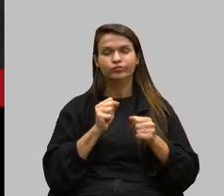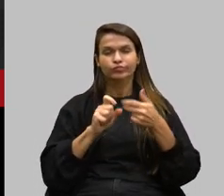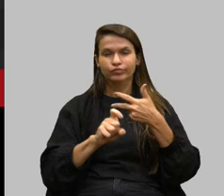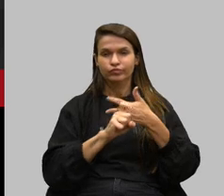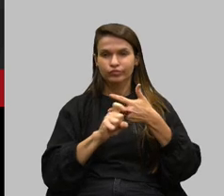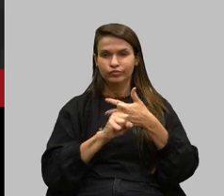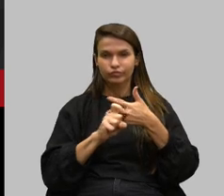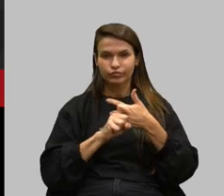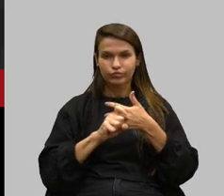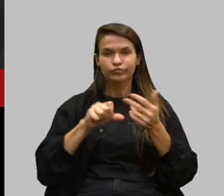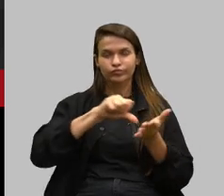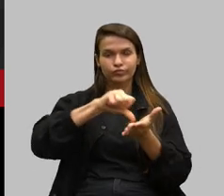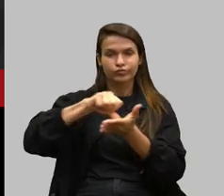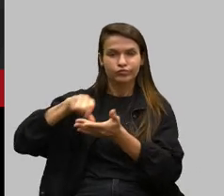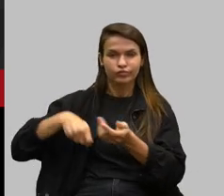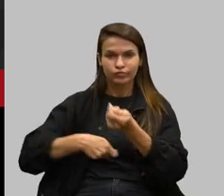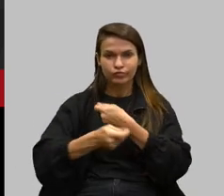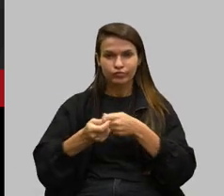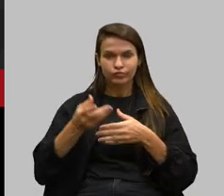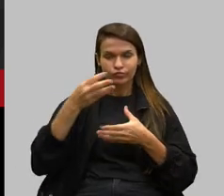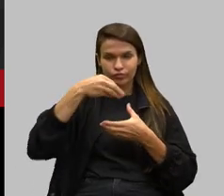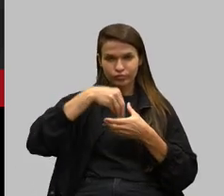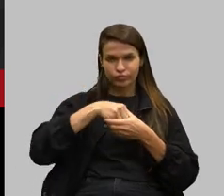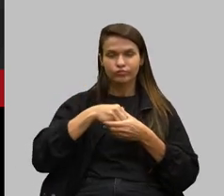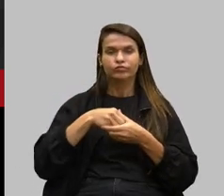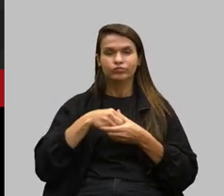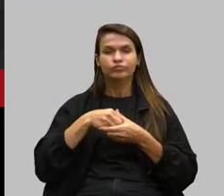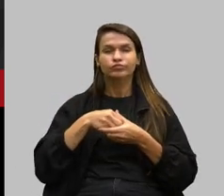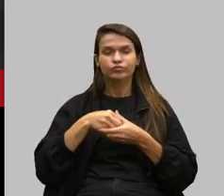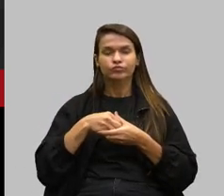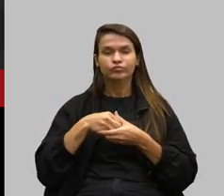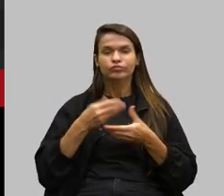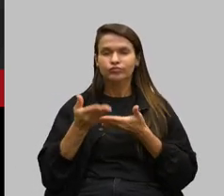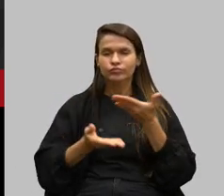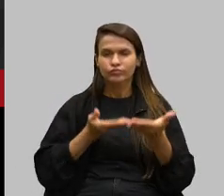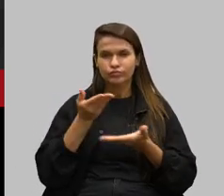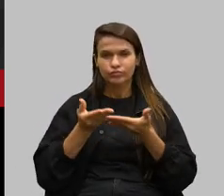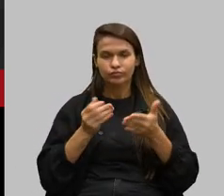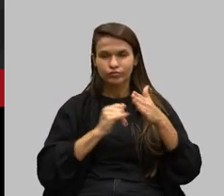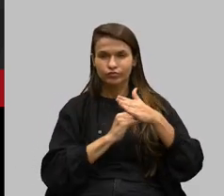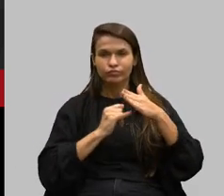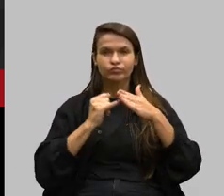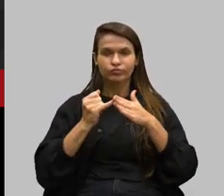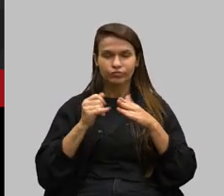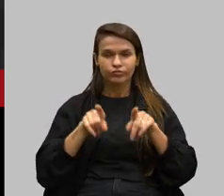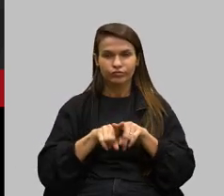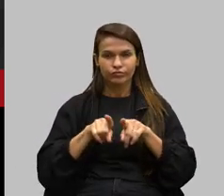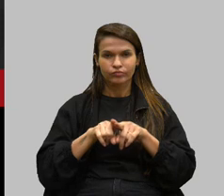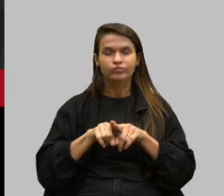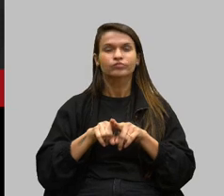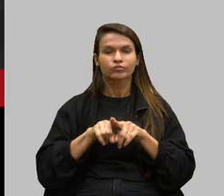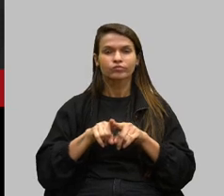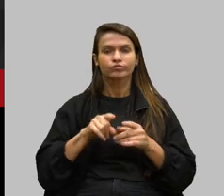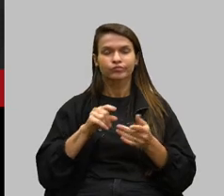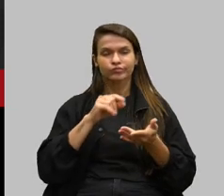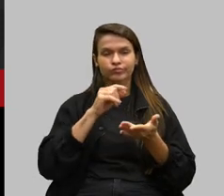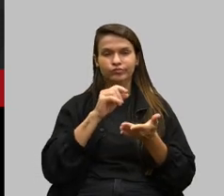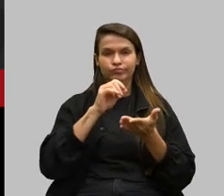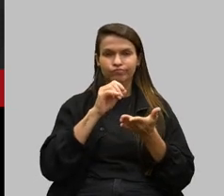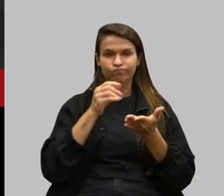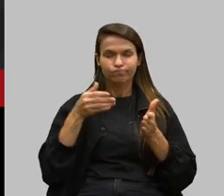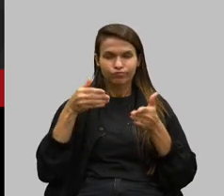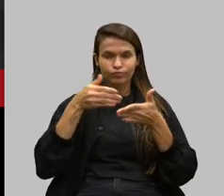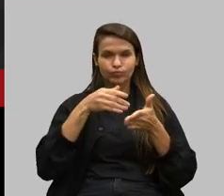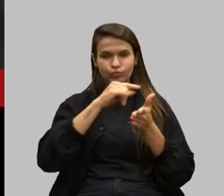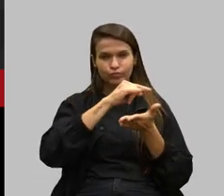os órgãos de controle externo prestar Assessoria nas relações com autoridad instiuições estrangeiras e no cumprimento da agenda internacional